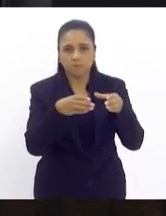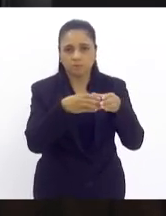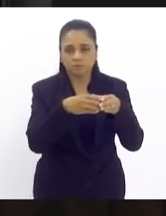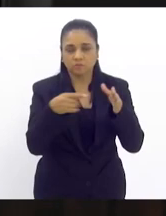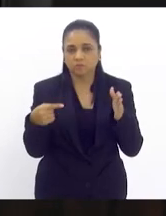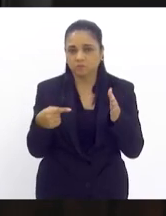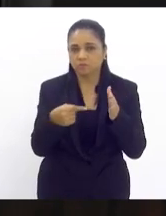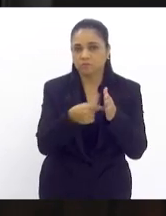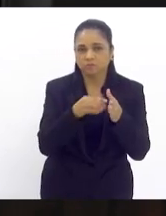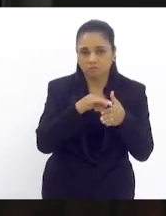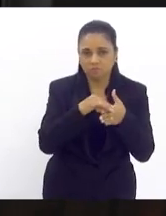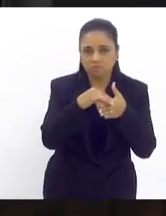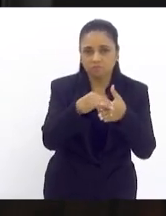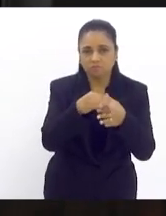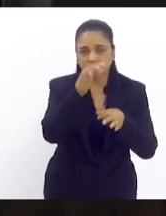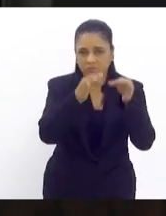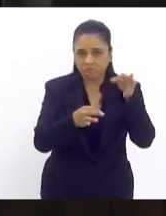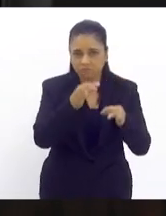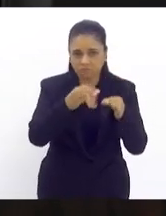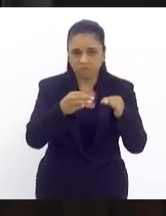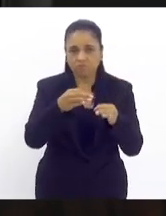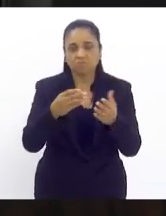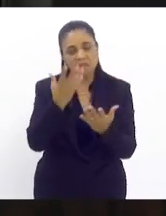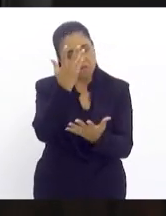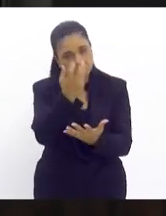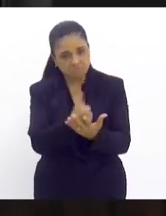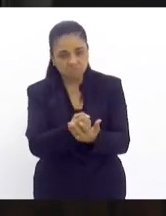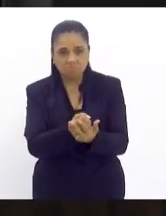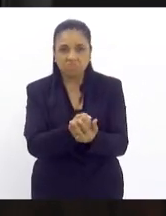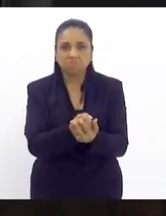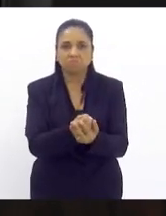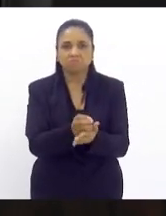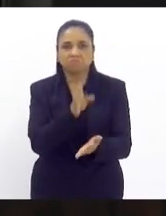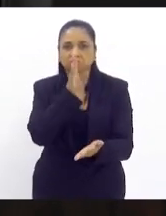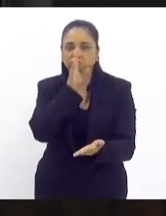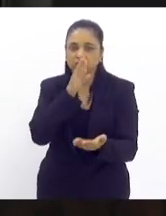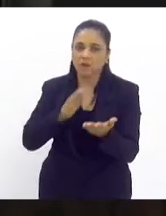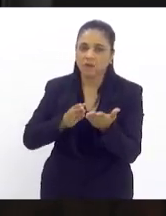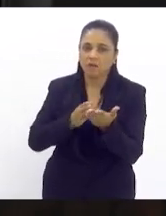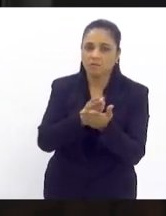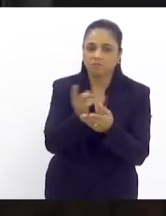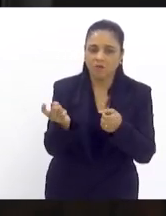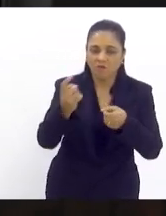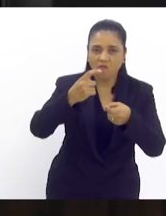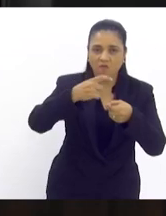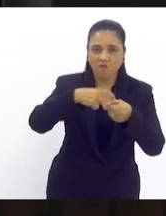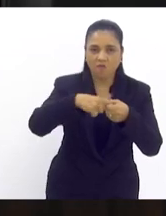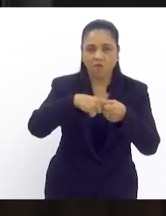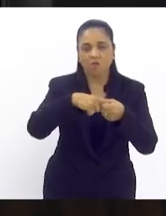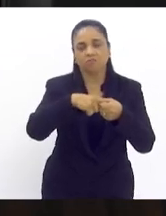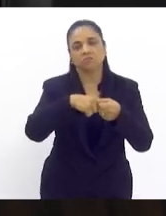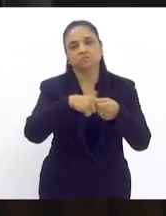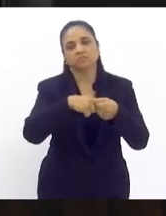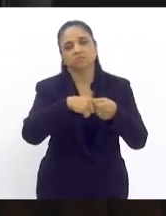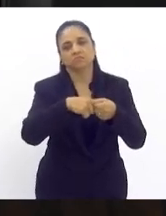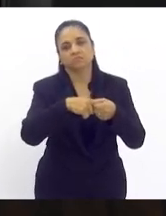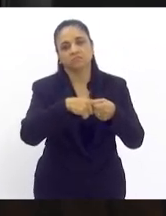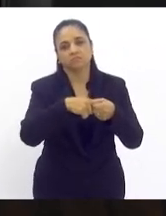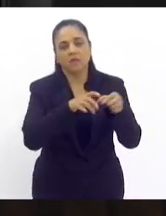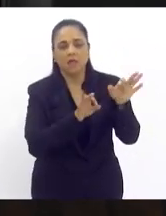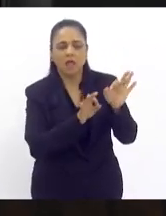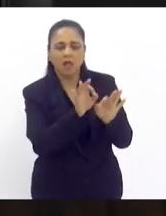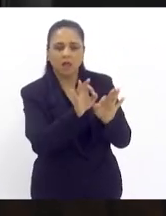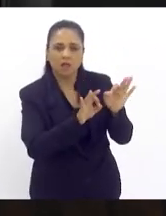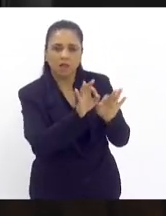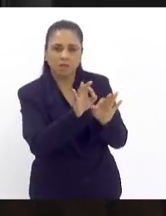Indicações Legislativas. Senhores, que aprovam, permaneçam como estão. Aprovado, retorno ao autor para elaborar a